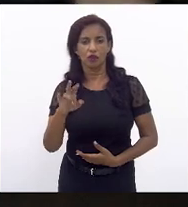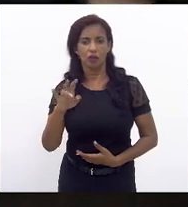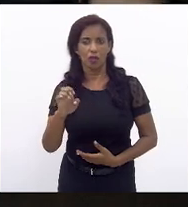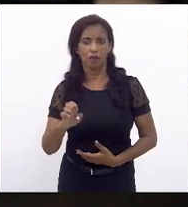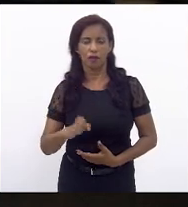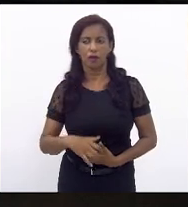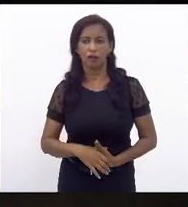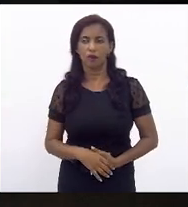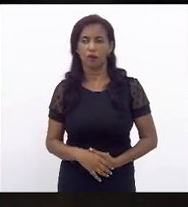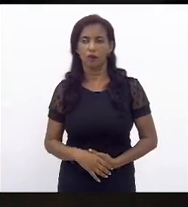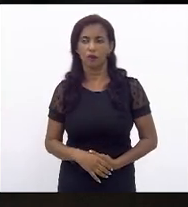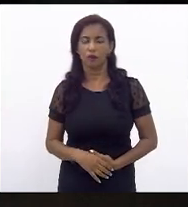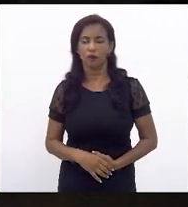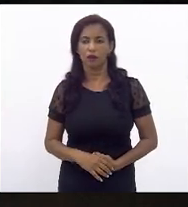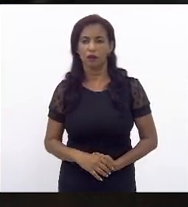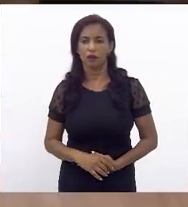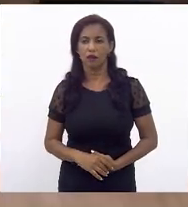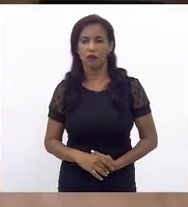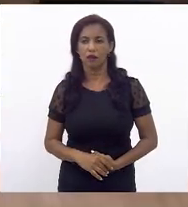Neto.